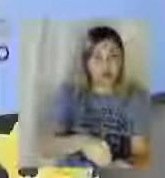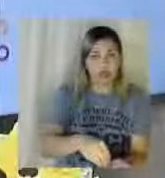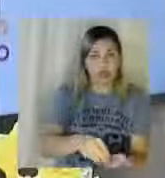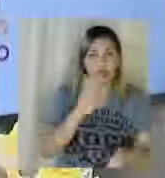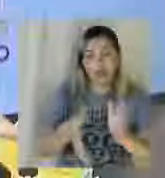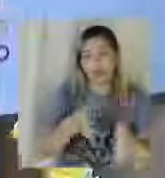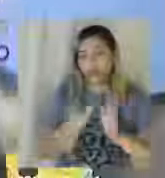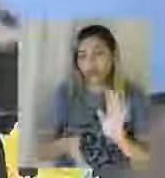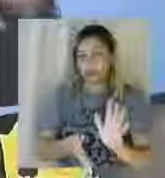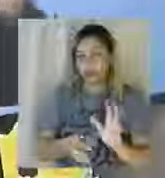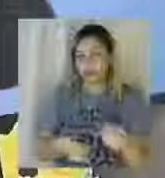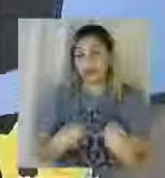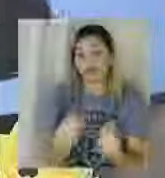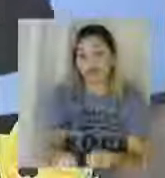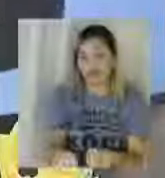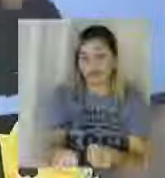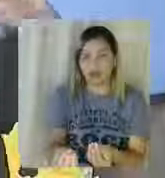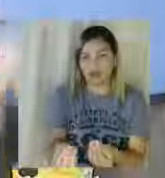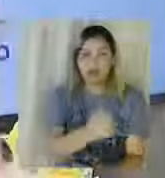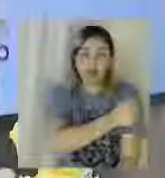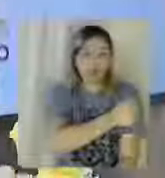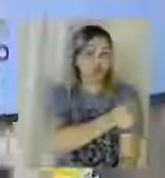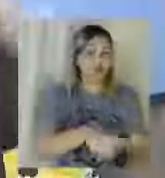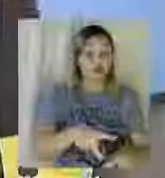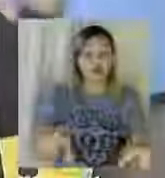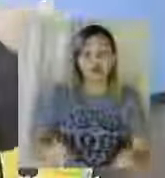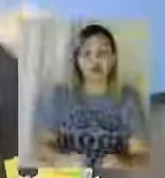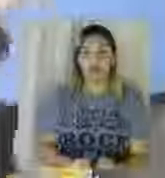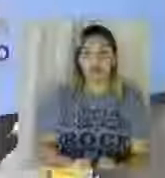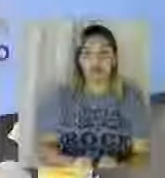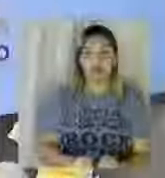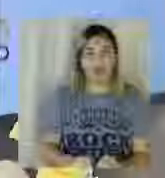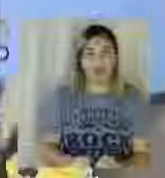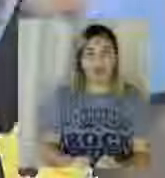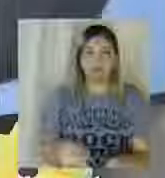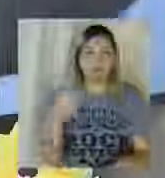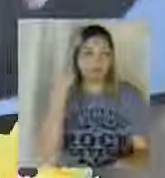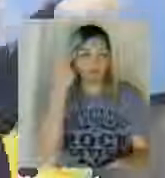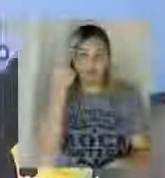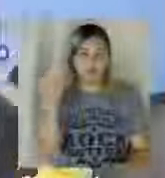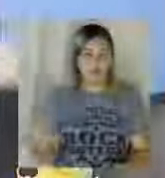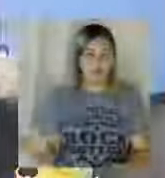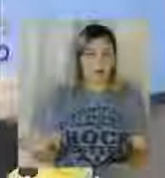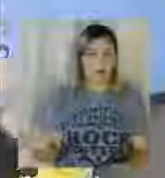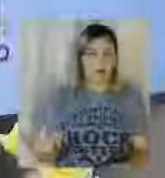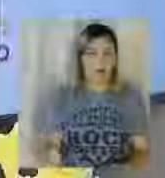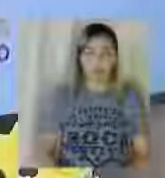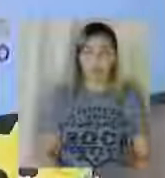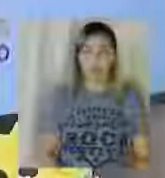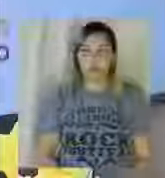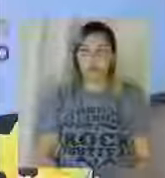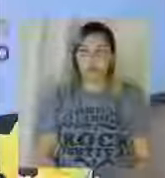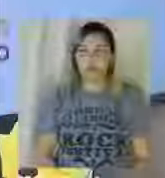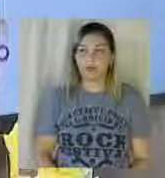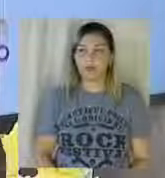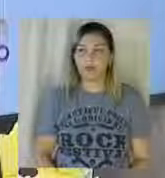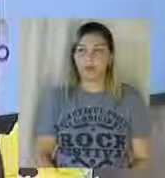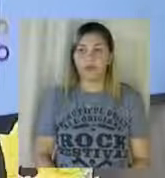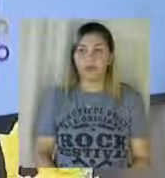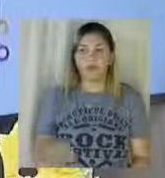seja oferecida aos alunos em sala regular. De quando é a Lei de Diretrizes e Bases?